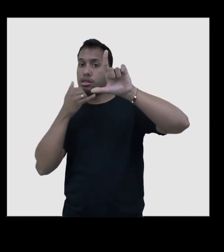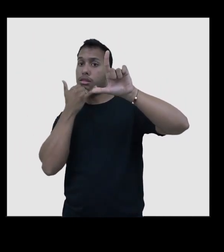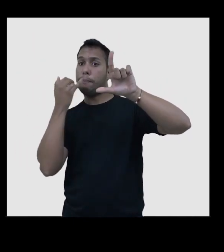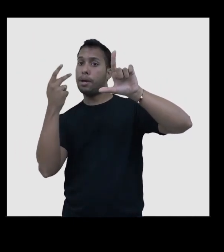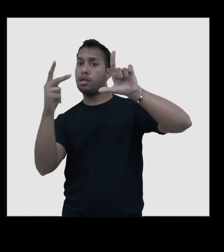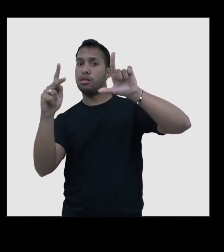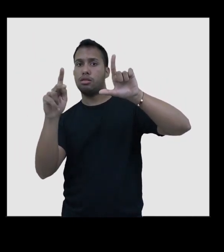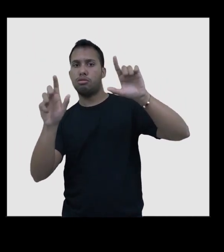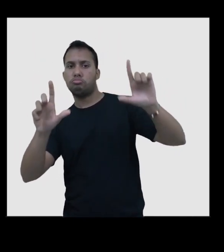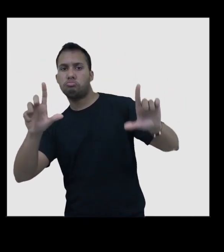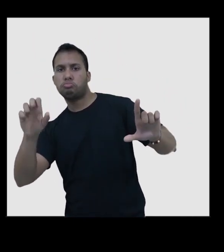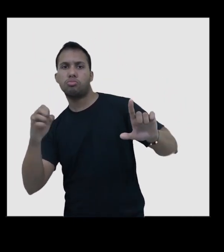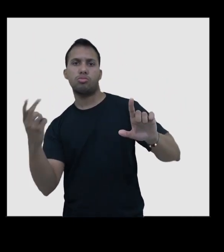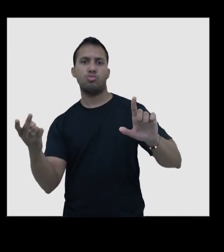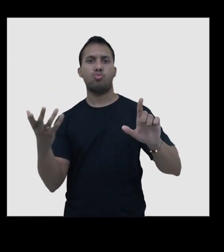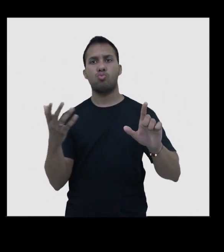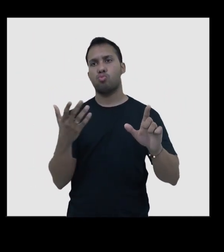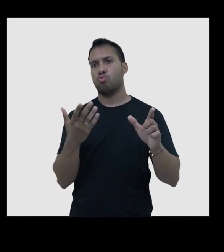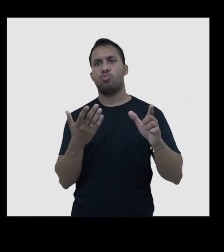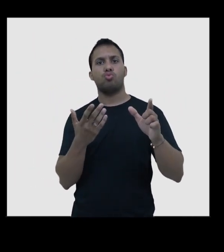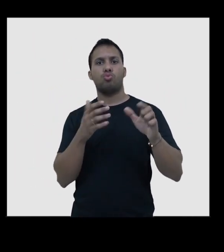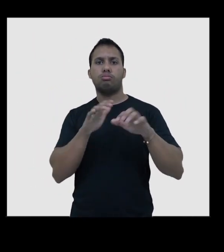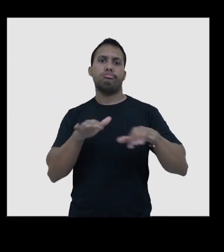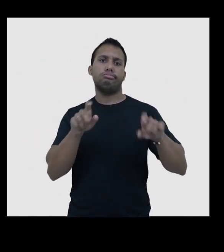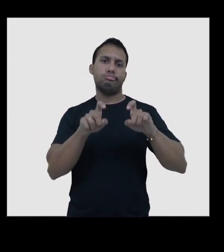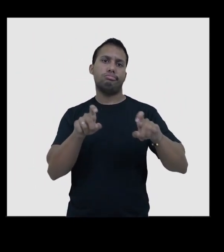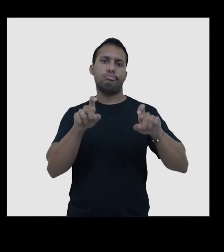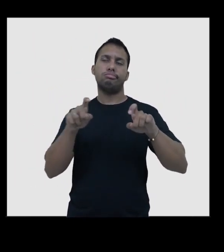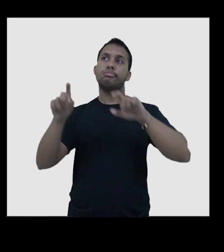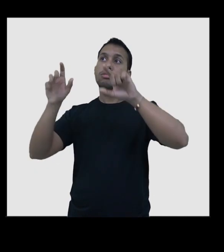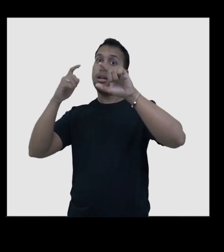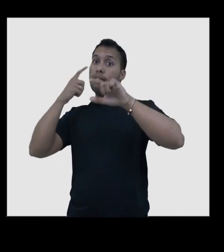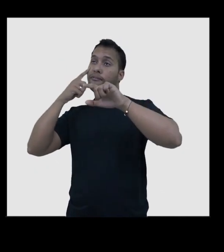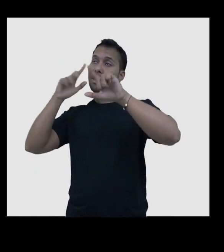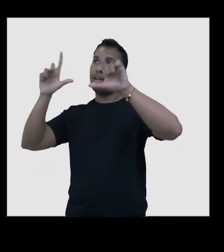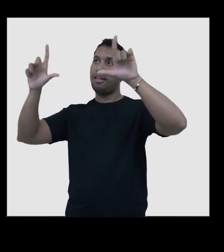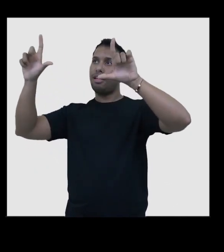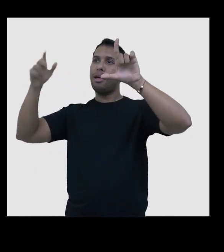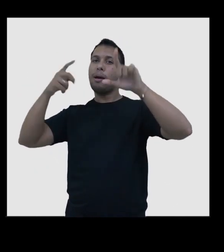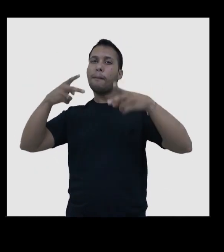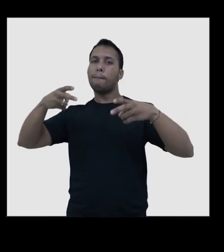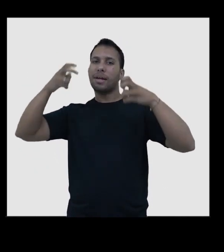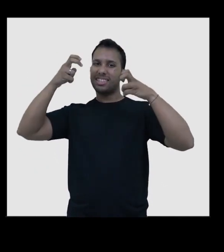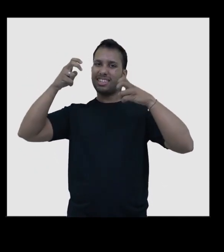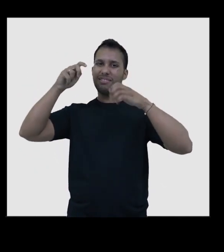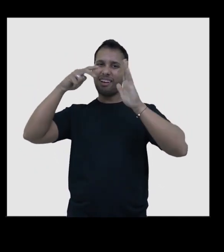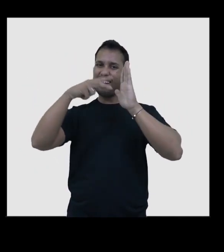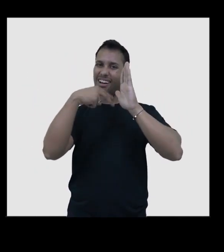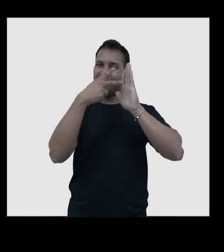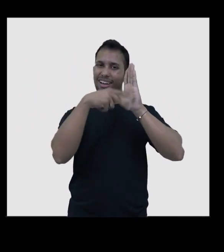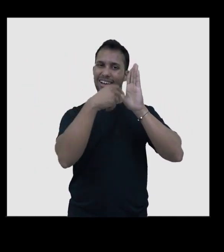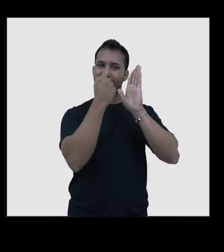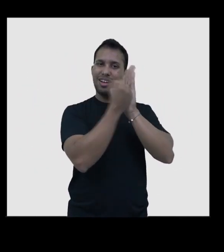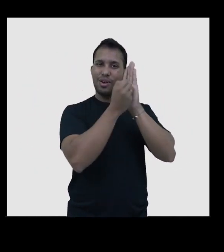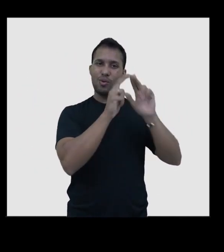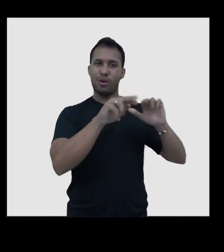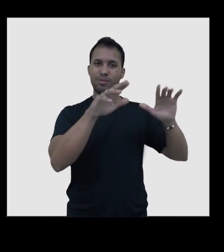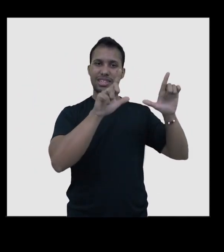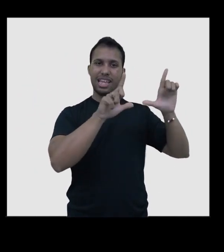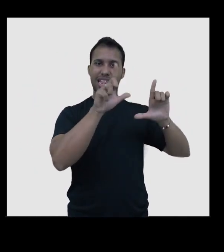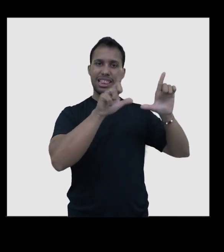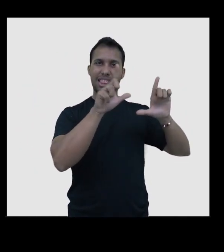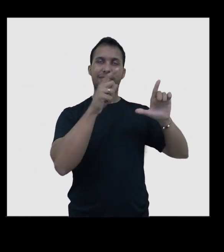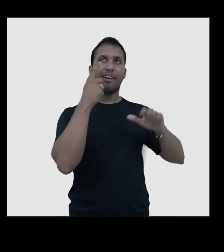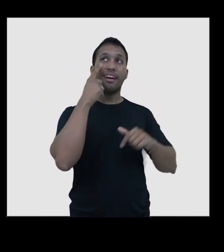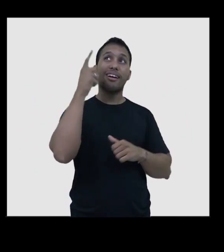dependendo do seu ajuste de tela, do seu monitor, da sua TV, o que está nesse retângulo menor não vai ser perdido. Tanto é que você percebe